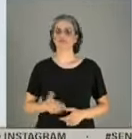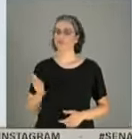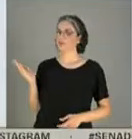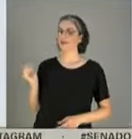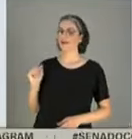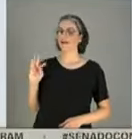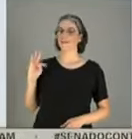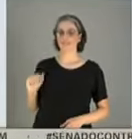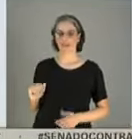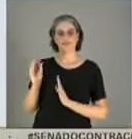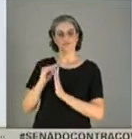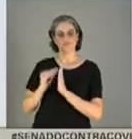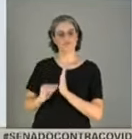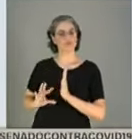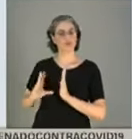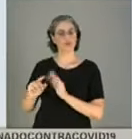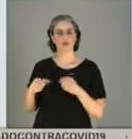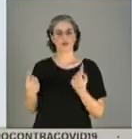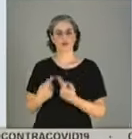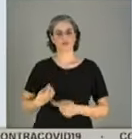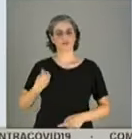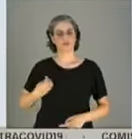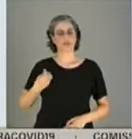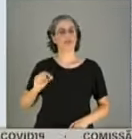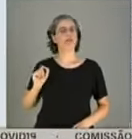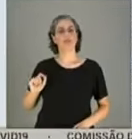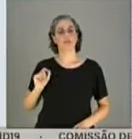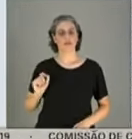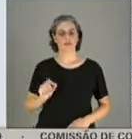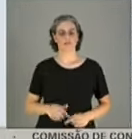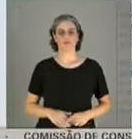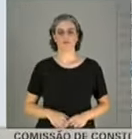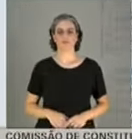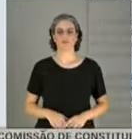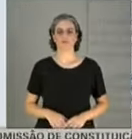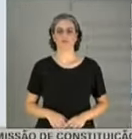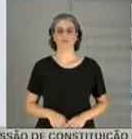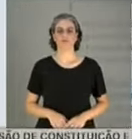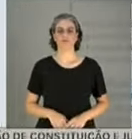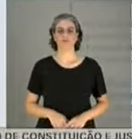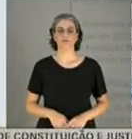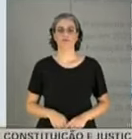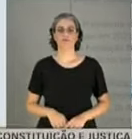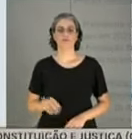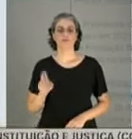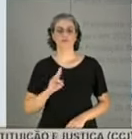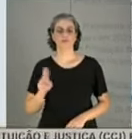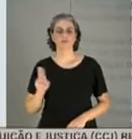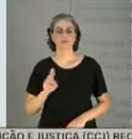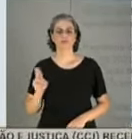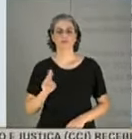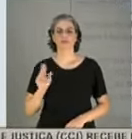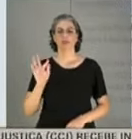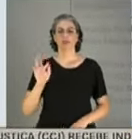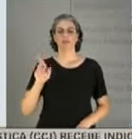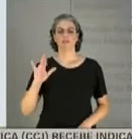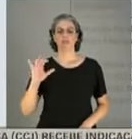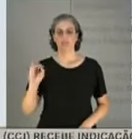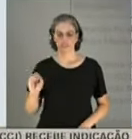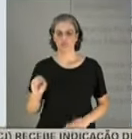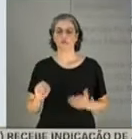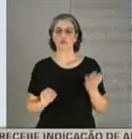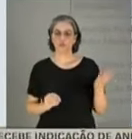ata. Presentes à reunião. Vamos mais acima, Ana? Vamos colocar aí? Presentes acima está o senhor Francisco